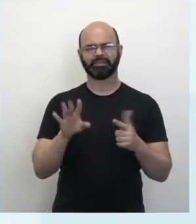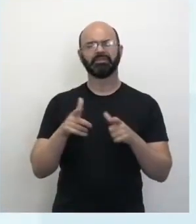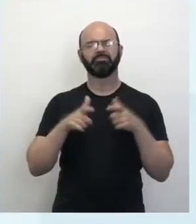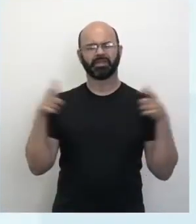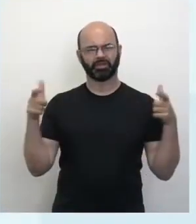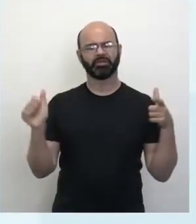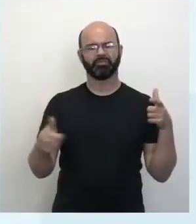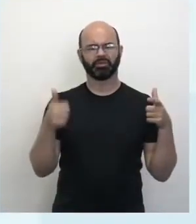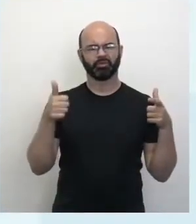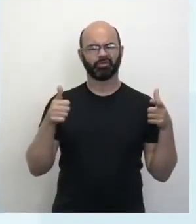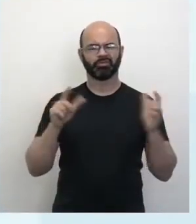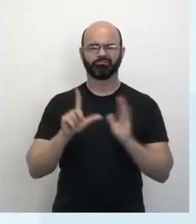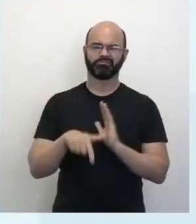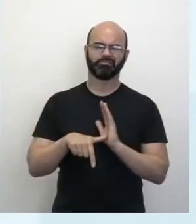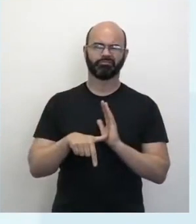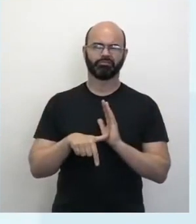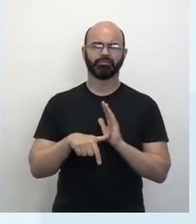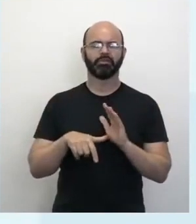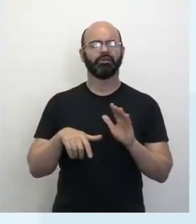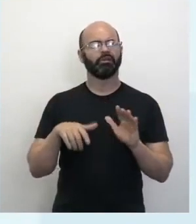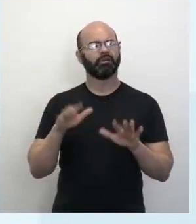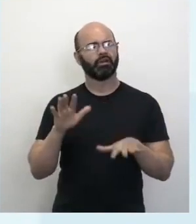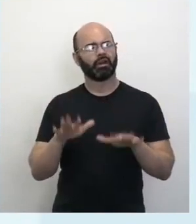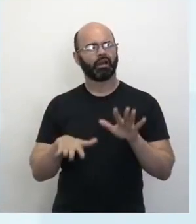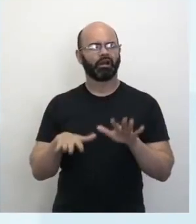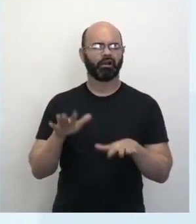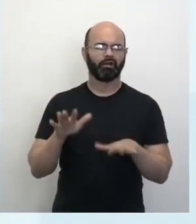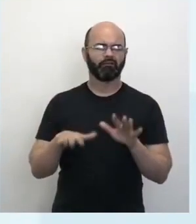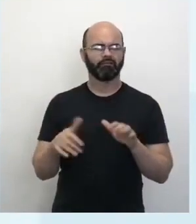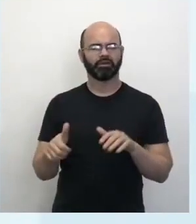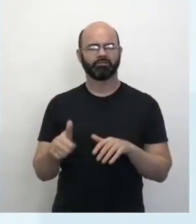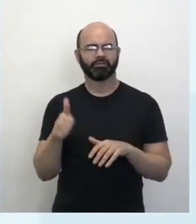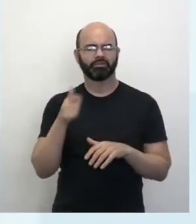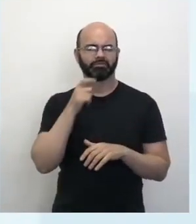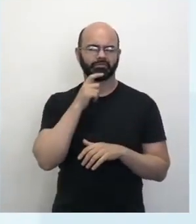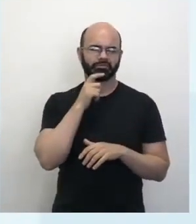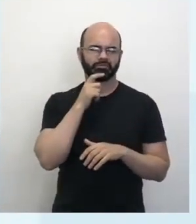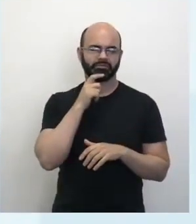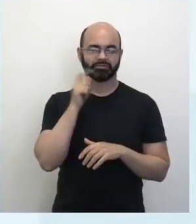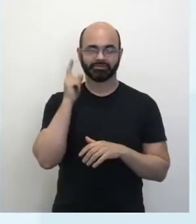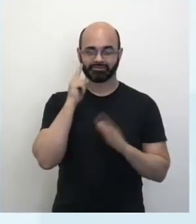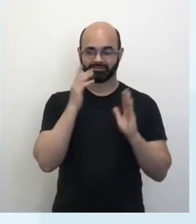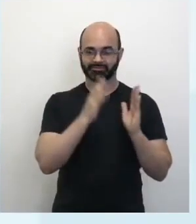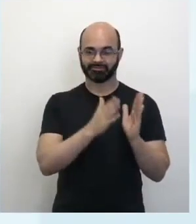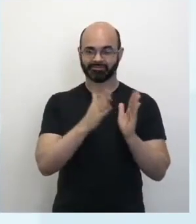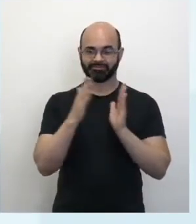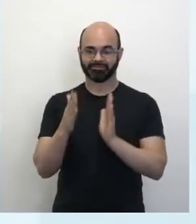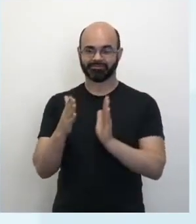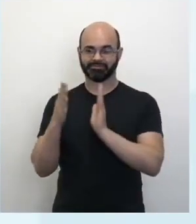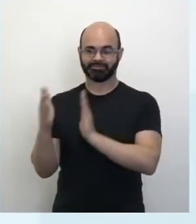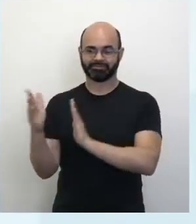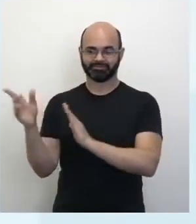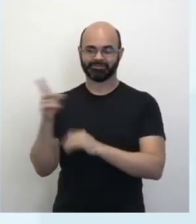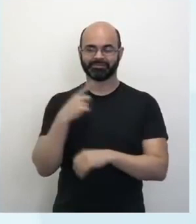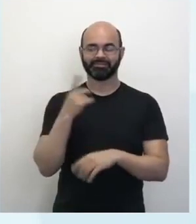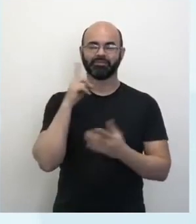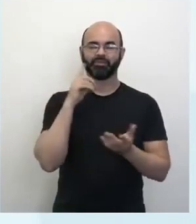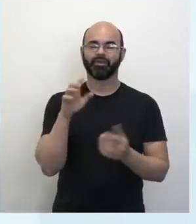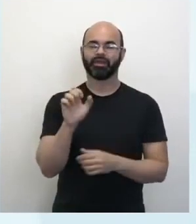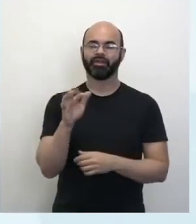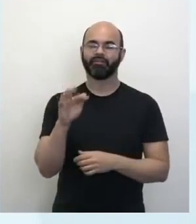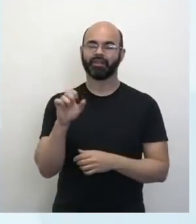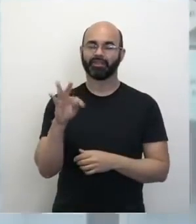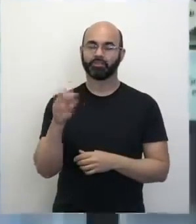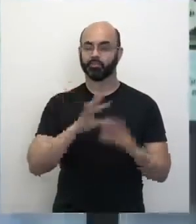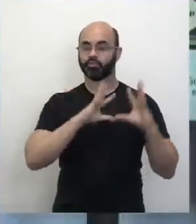maioria. Depois, talvez. Vocês conseguem lembrar qual o efeito que tem essas falas? Então, quando eu digo